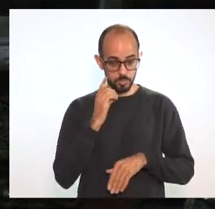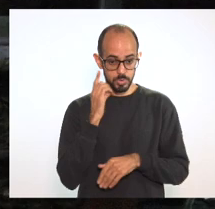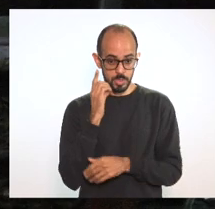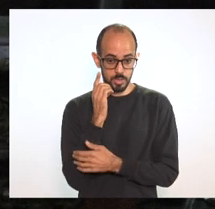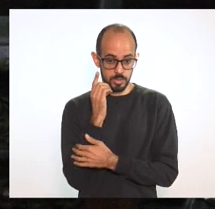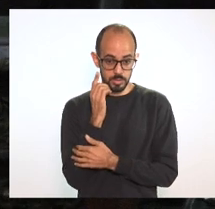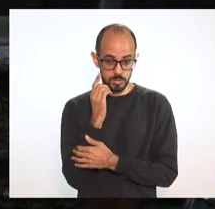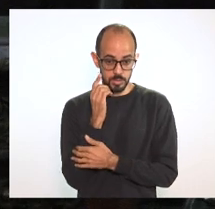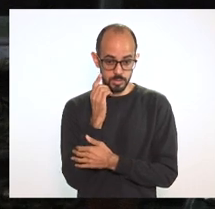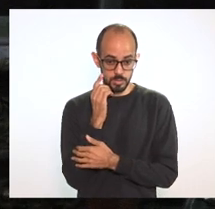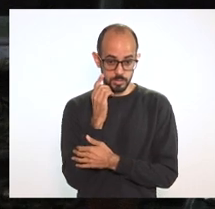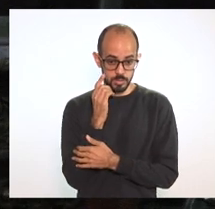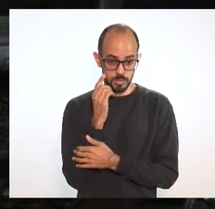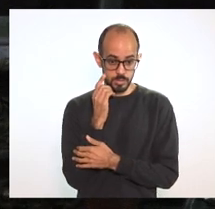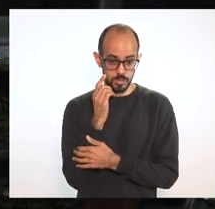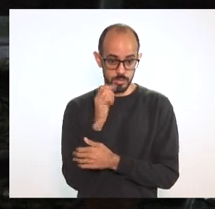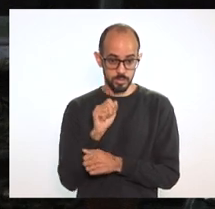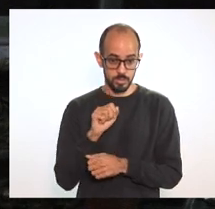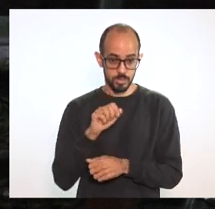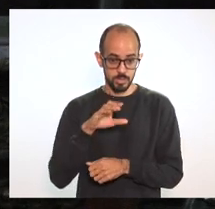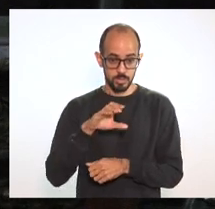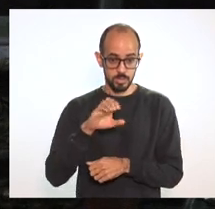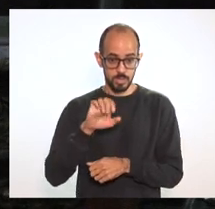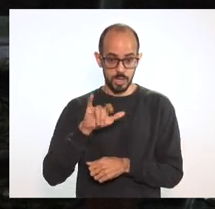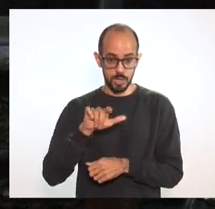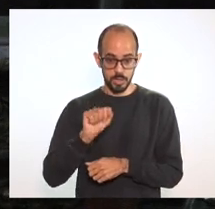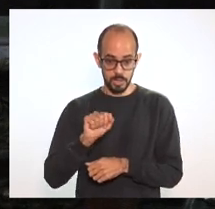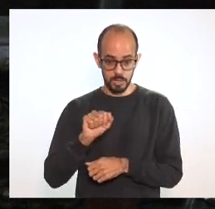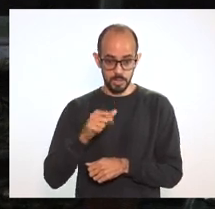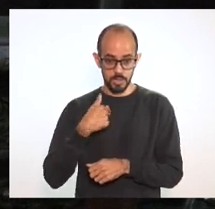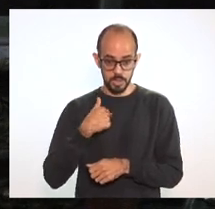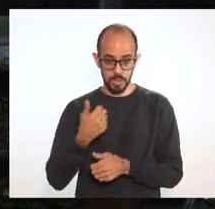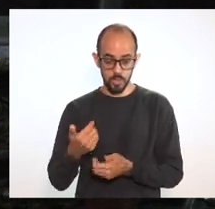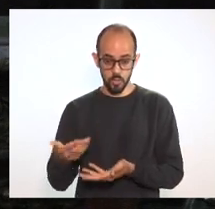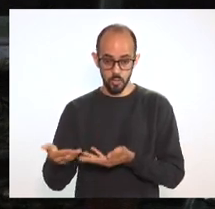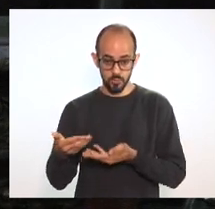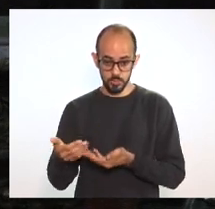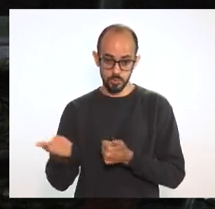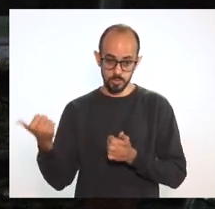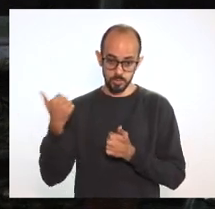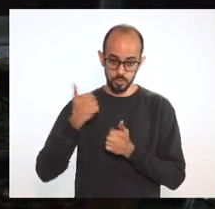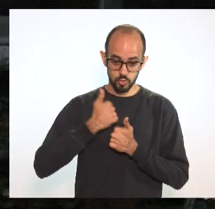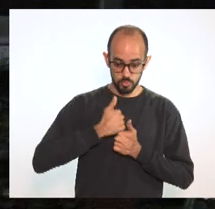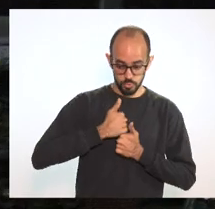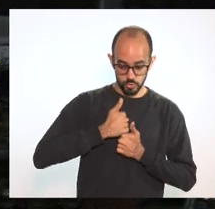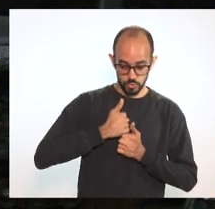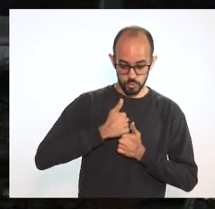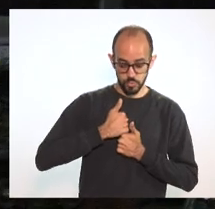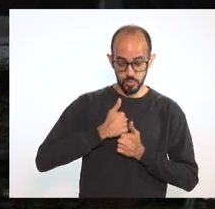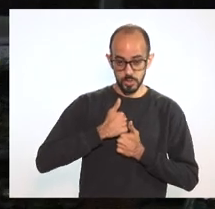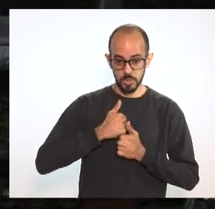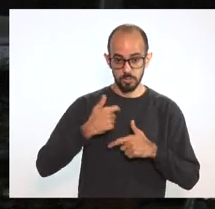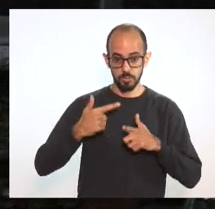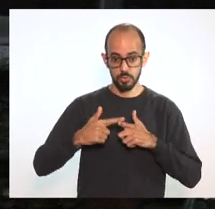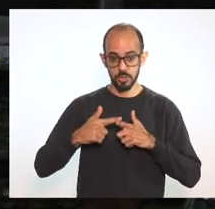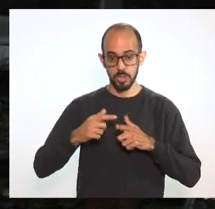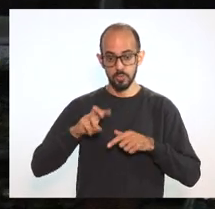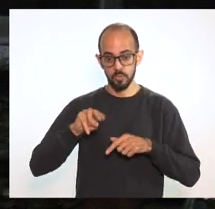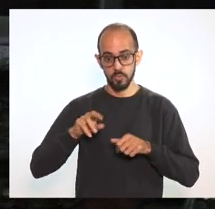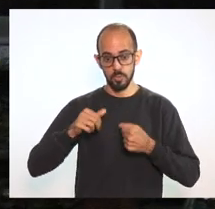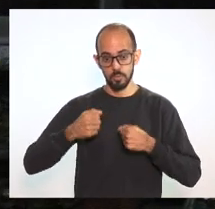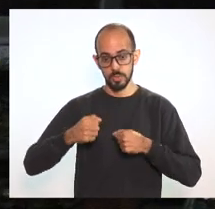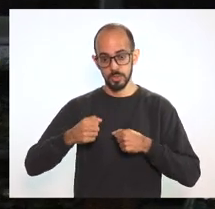faço uma solicitação à deputada Célia Jordão para tomar assento aqui em meu lugar, porque vou precisar